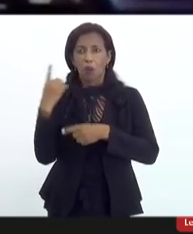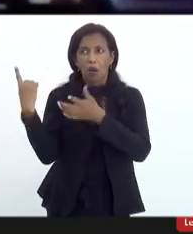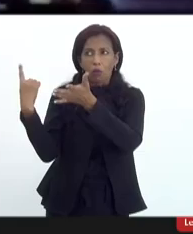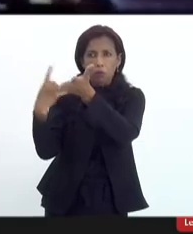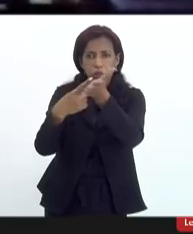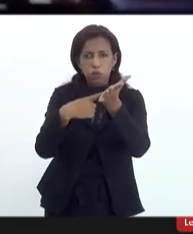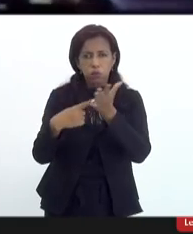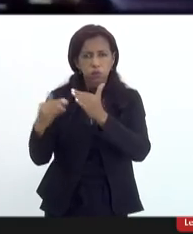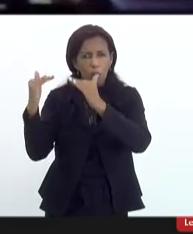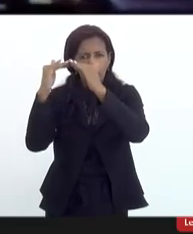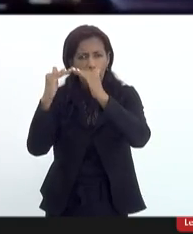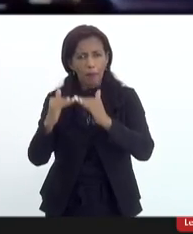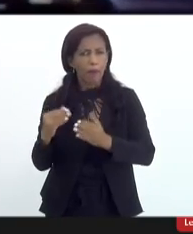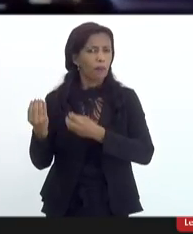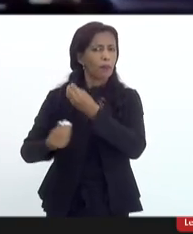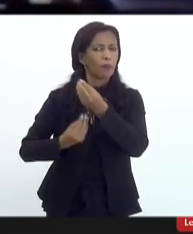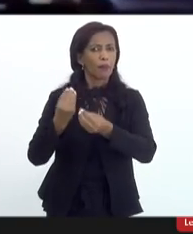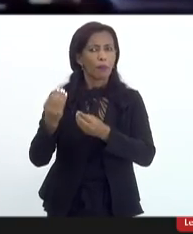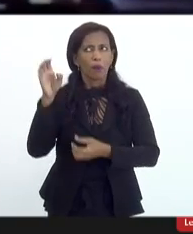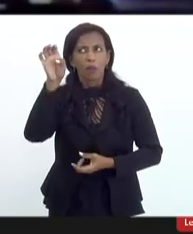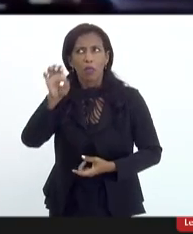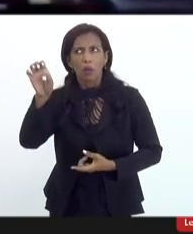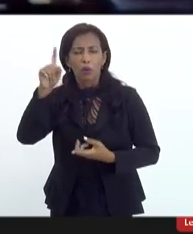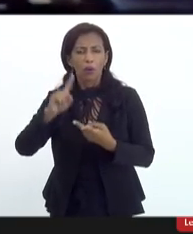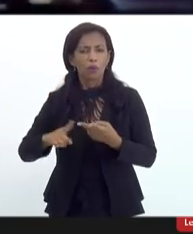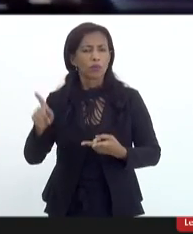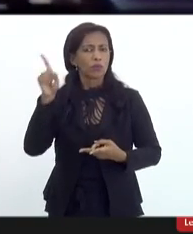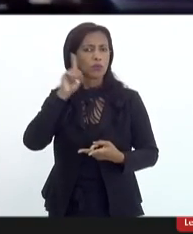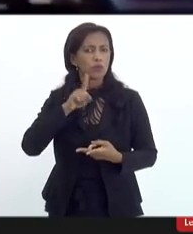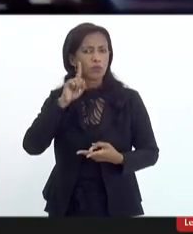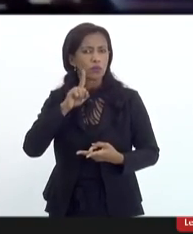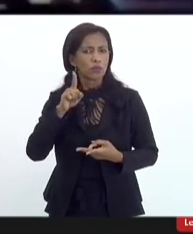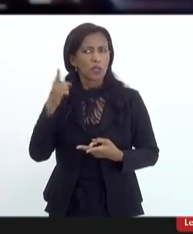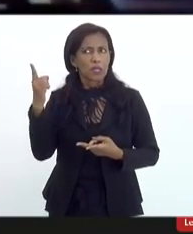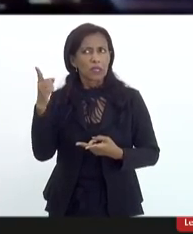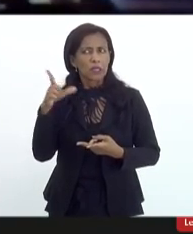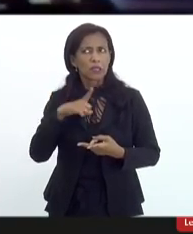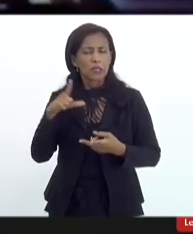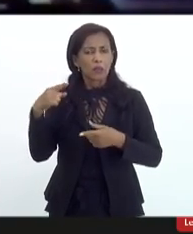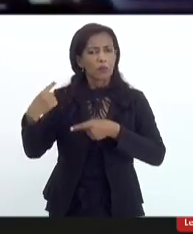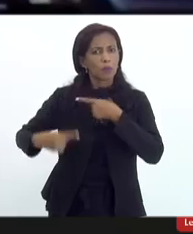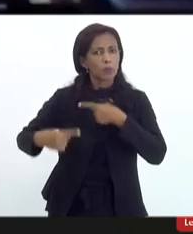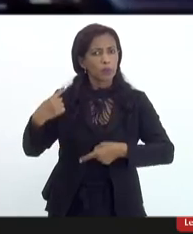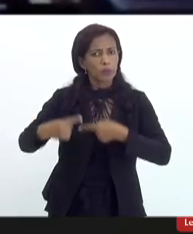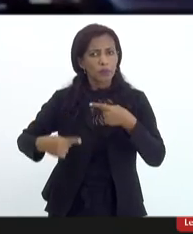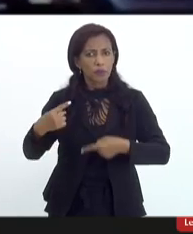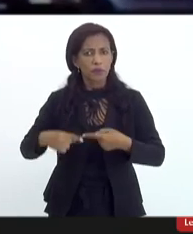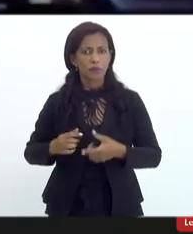gente vê como Europa e Estados Unidos estabelecem uma política